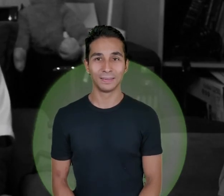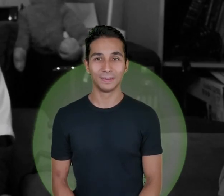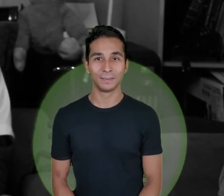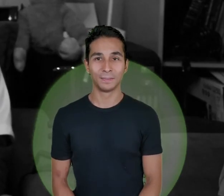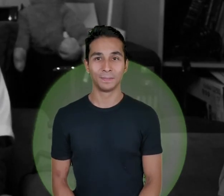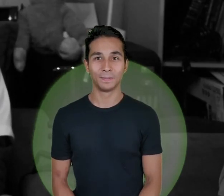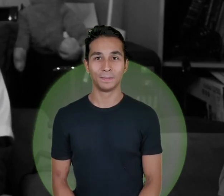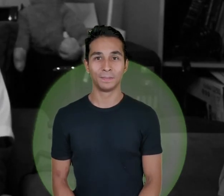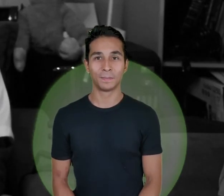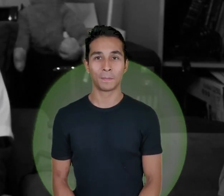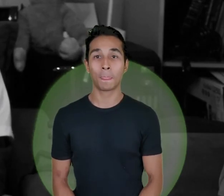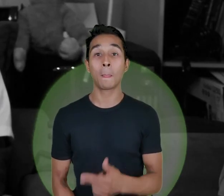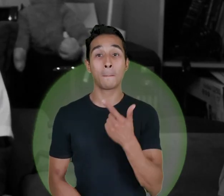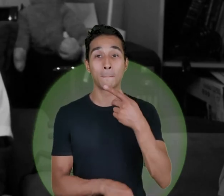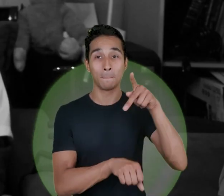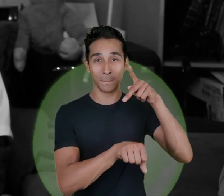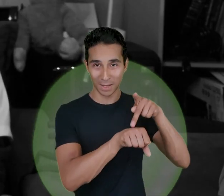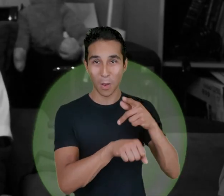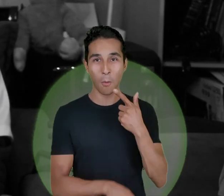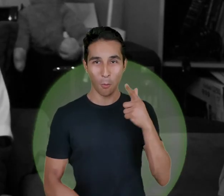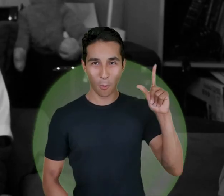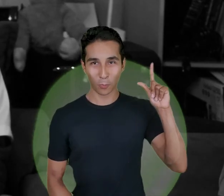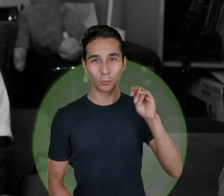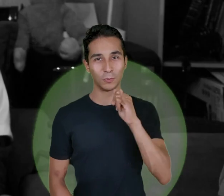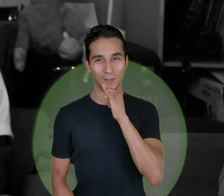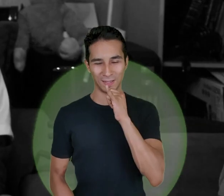já em outros exemplos de outros países que a gente vai falar,